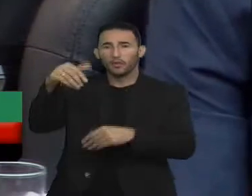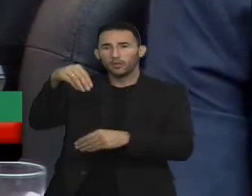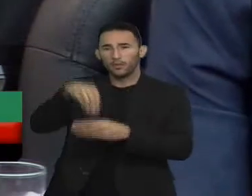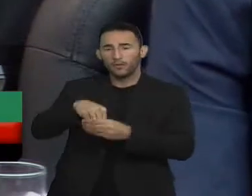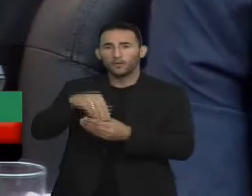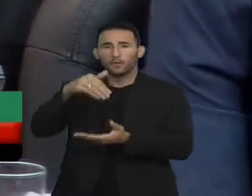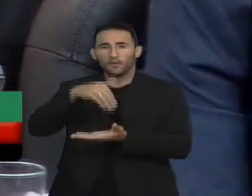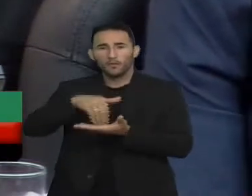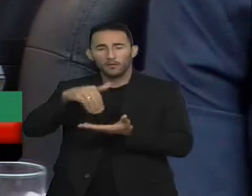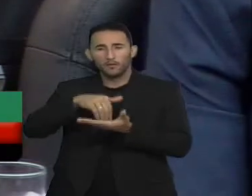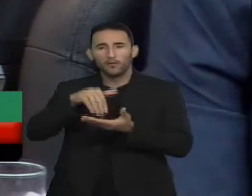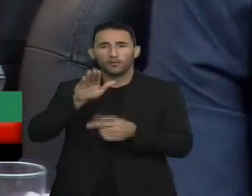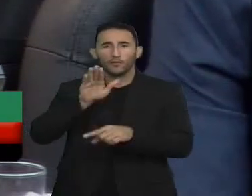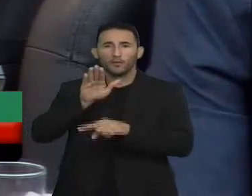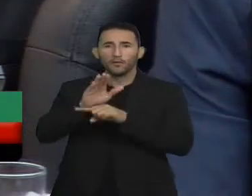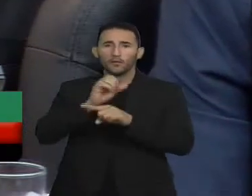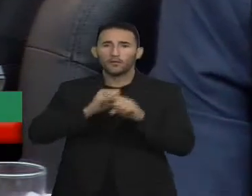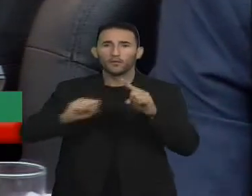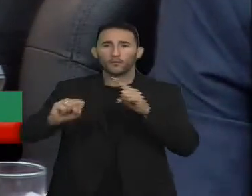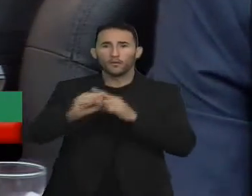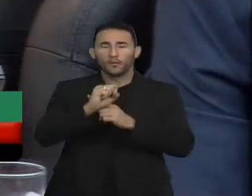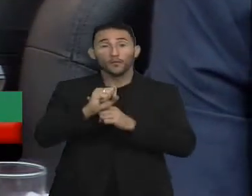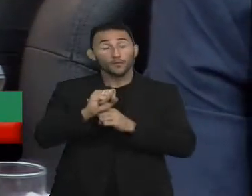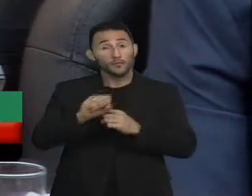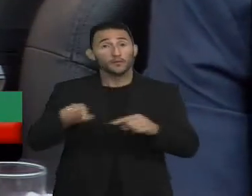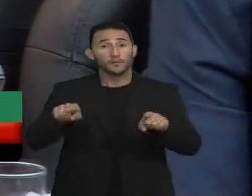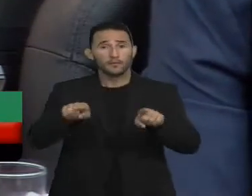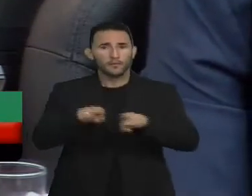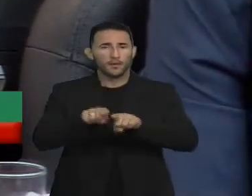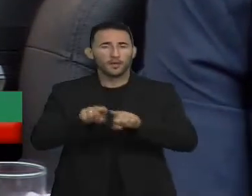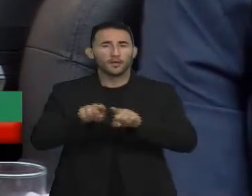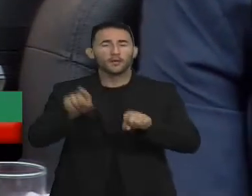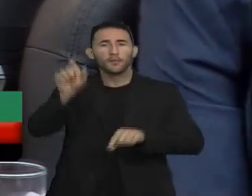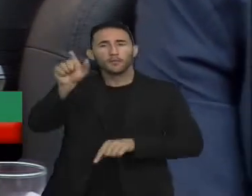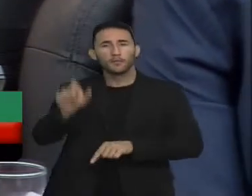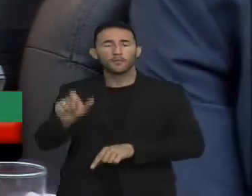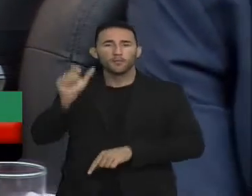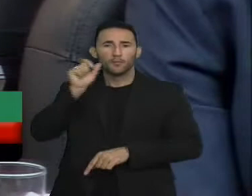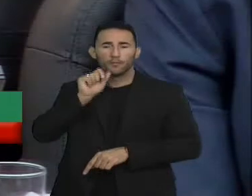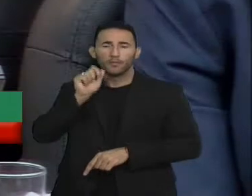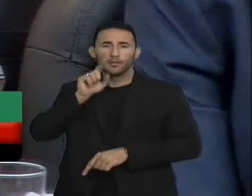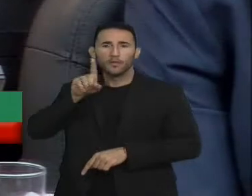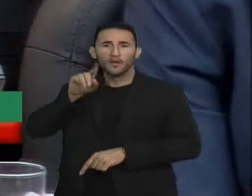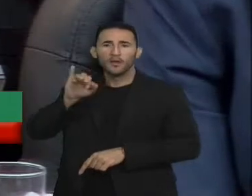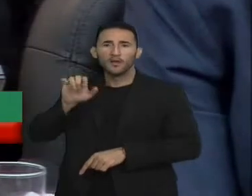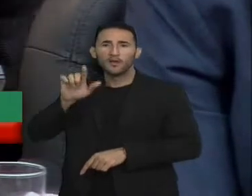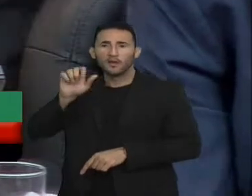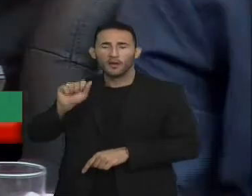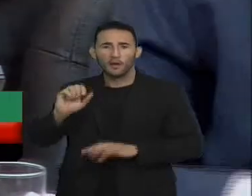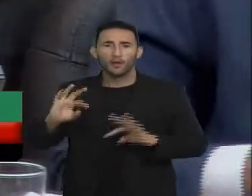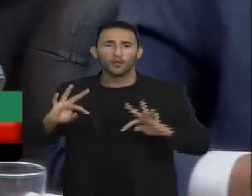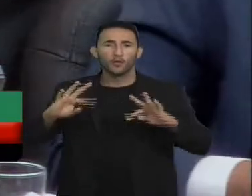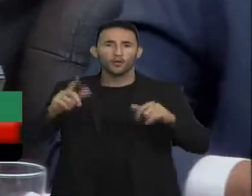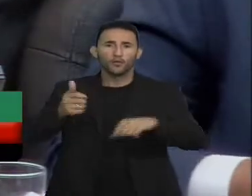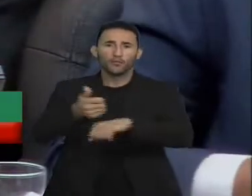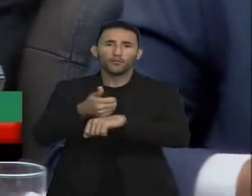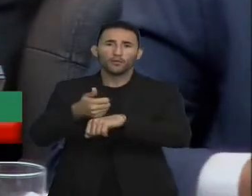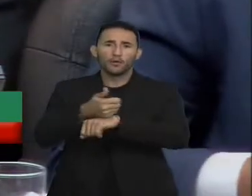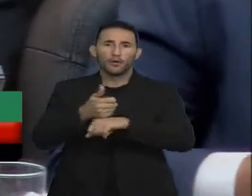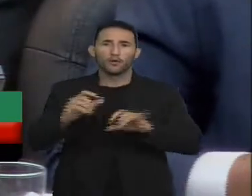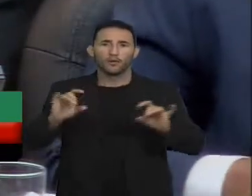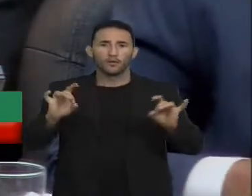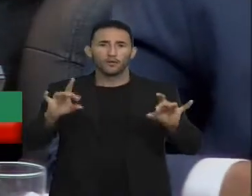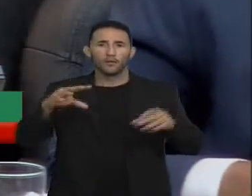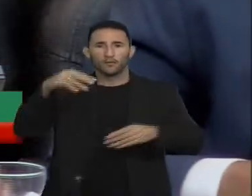de assistência, e também a Daniela, a todos os técnicos daquela